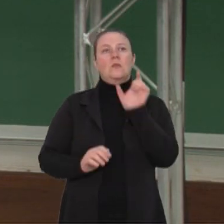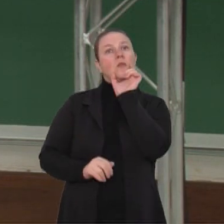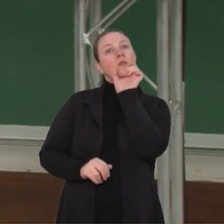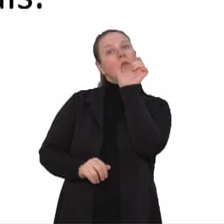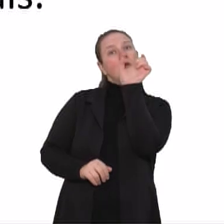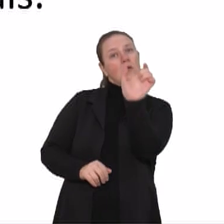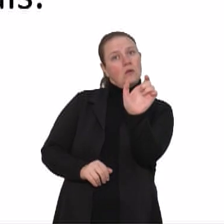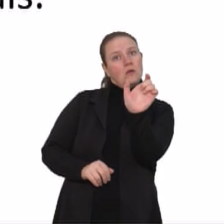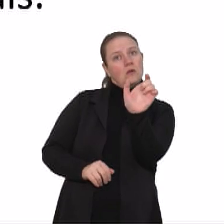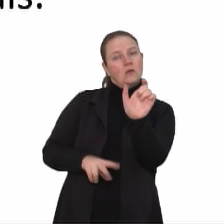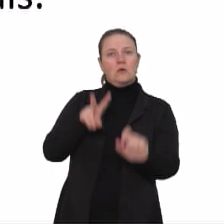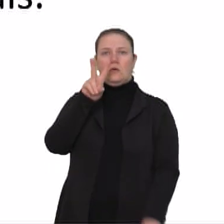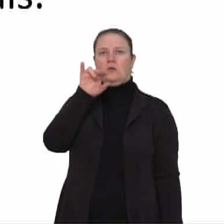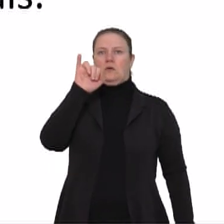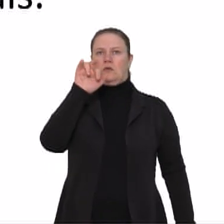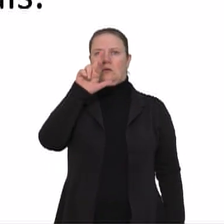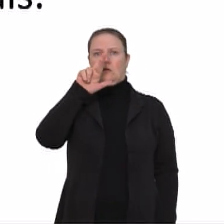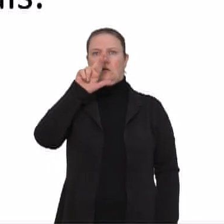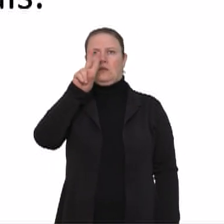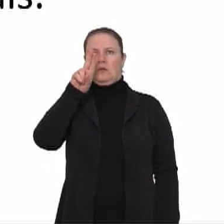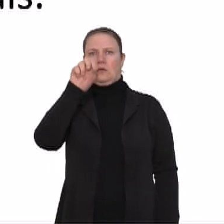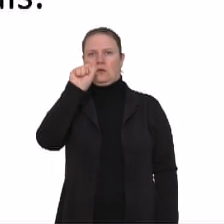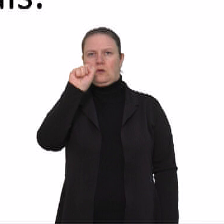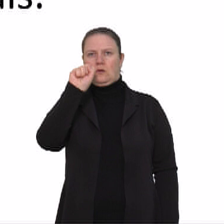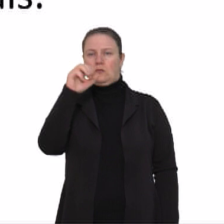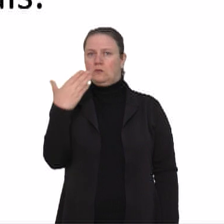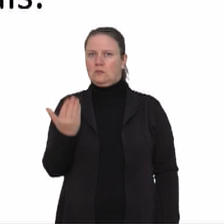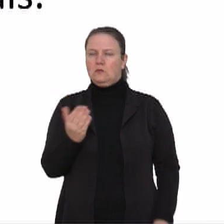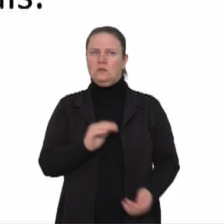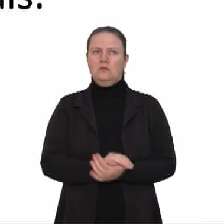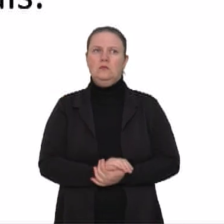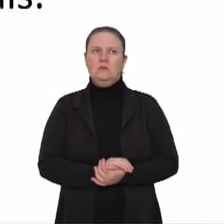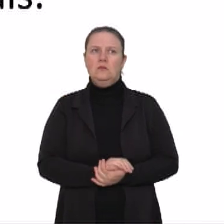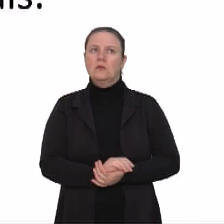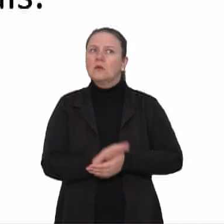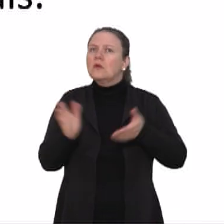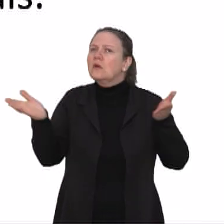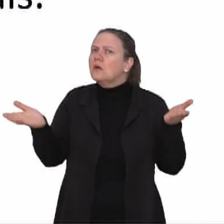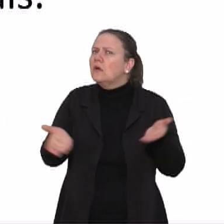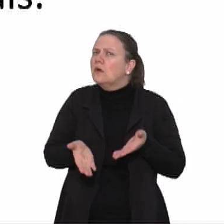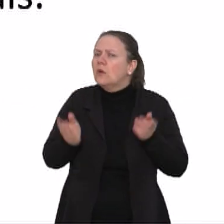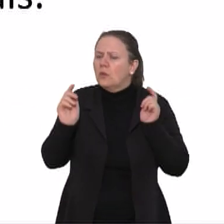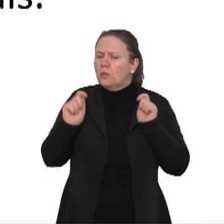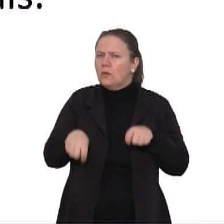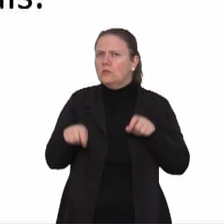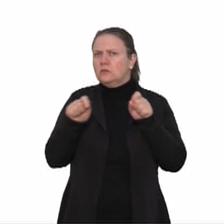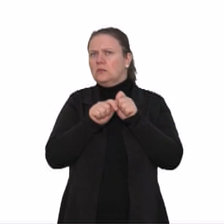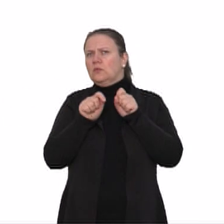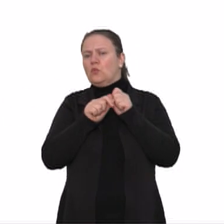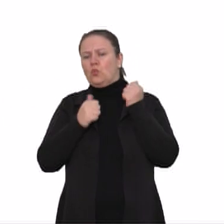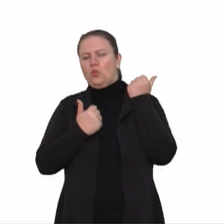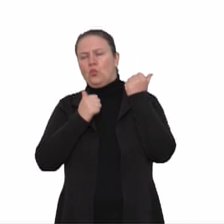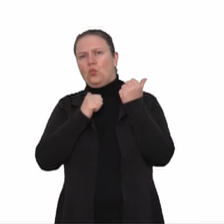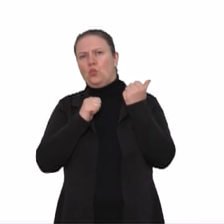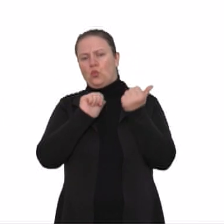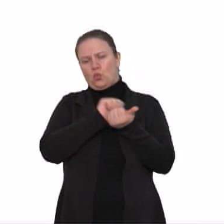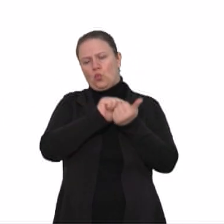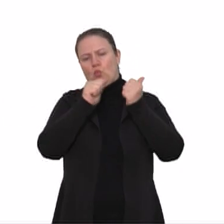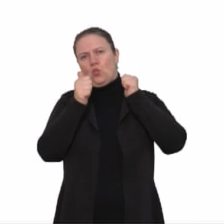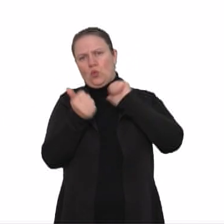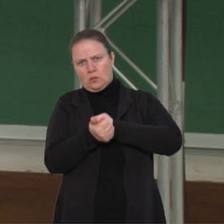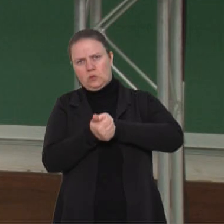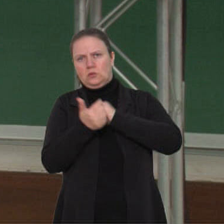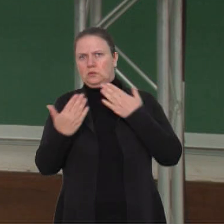vírus. E por que tem que ser vírus aqui? Observe, se eu colocar, por